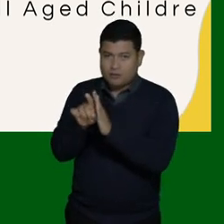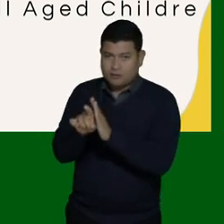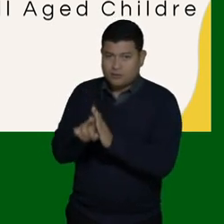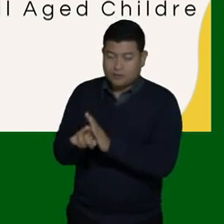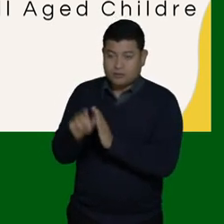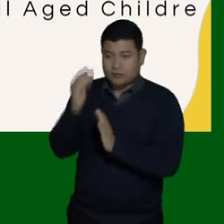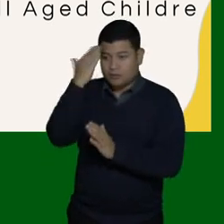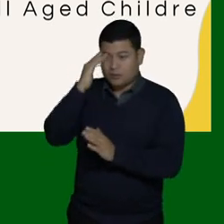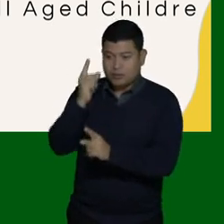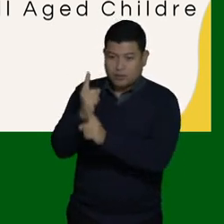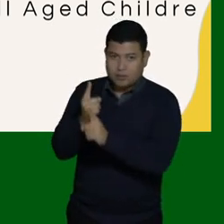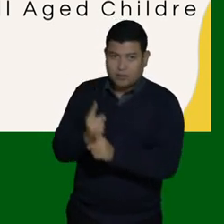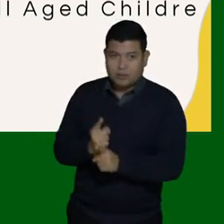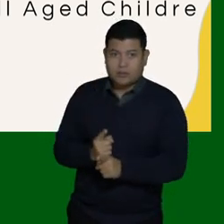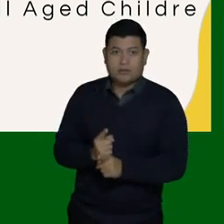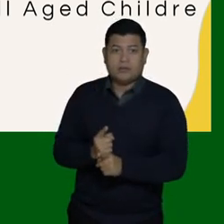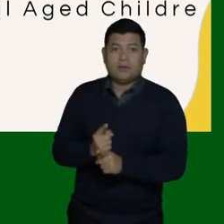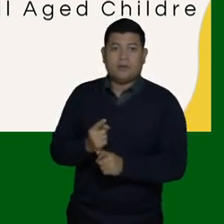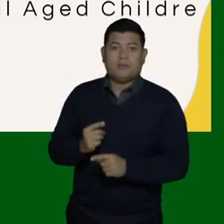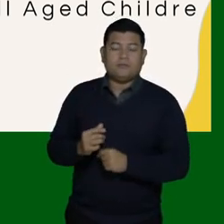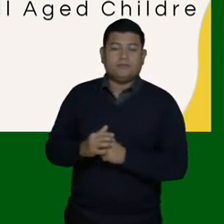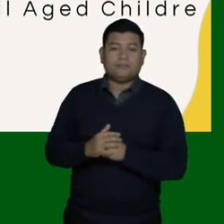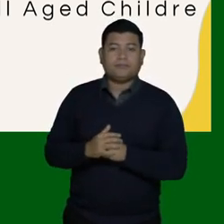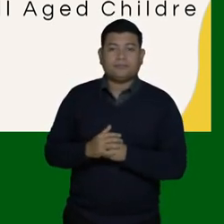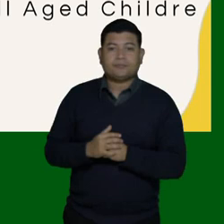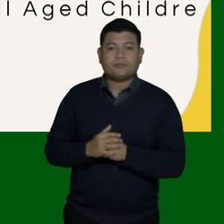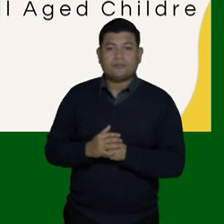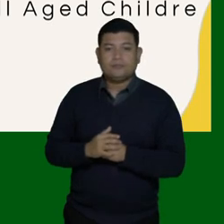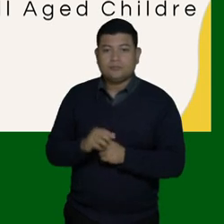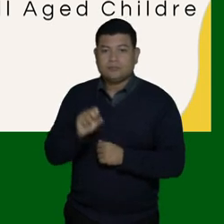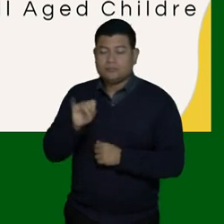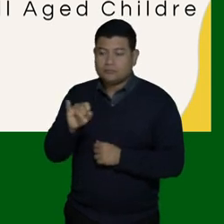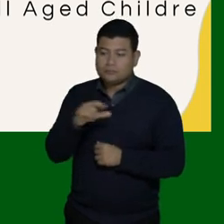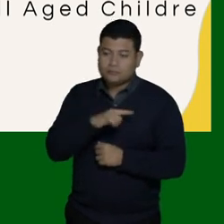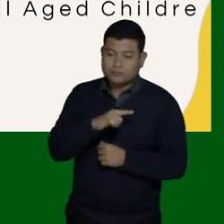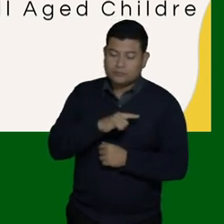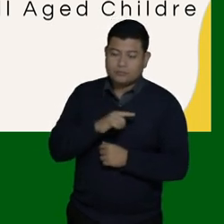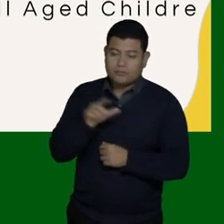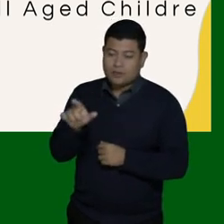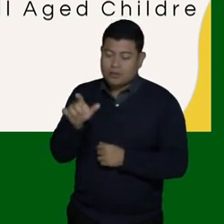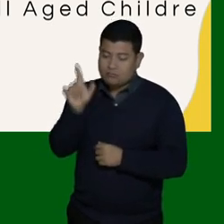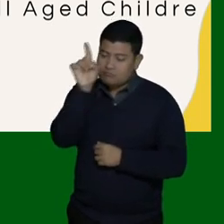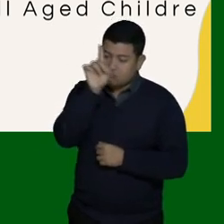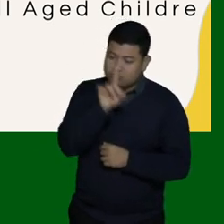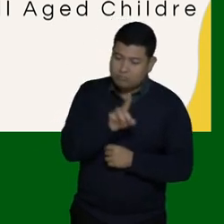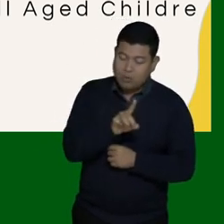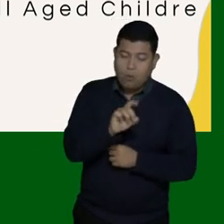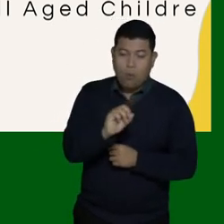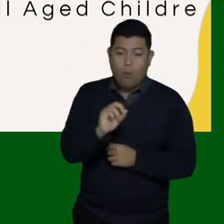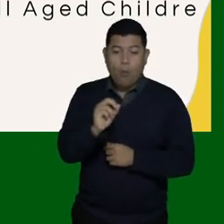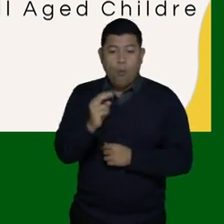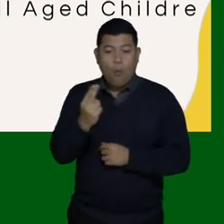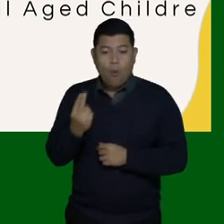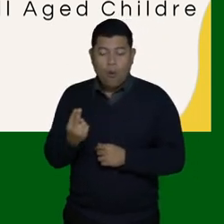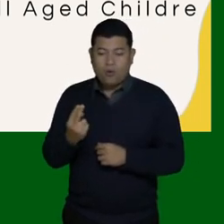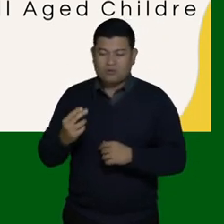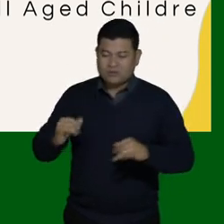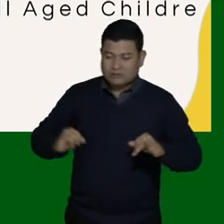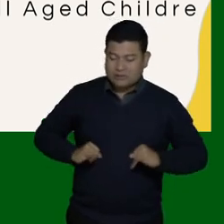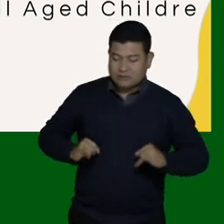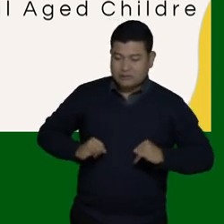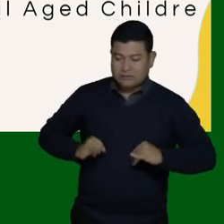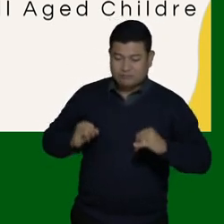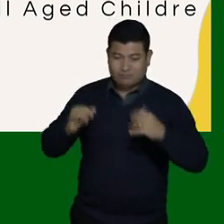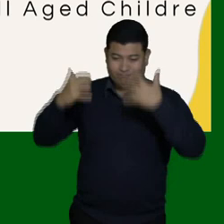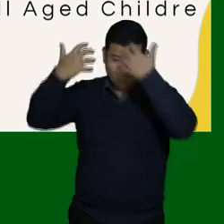sentimento e humor para ver a presença ou risco de depressão ou sofrimento psíquico e